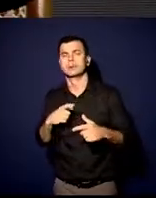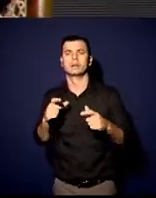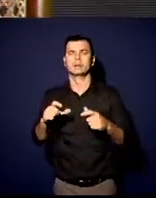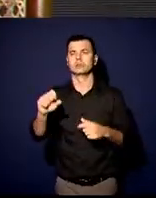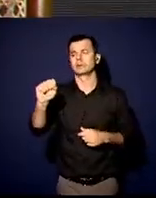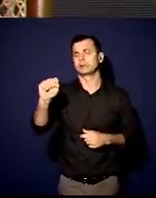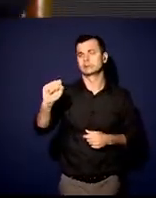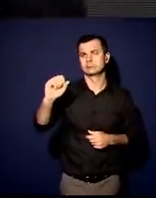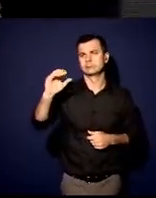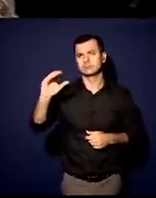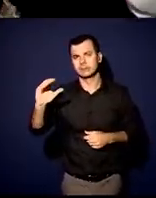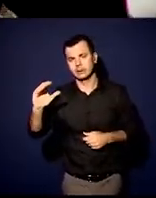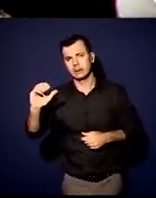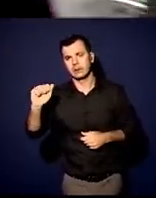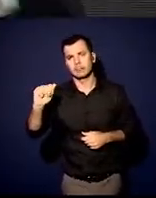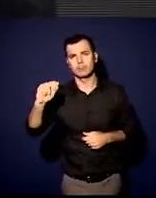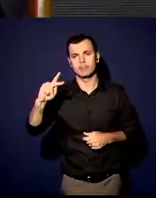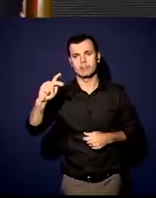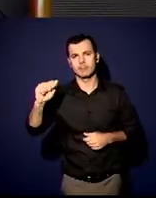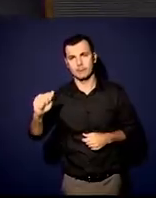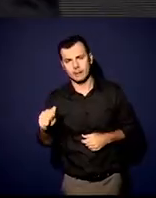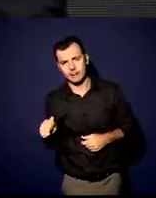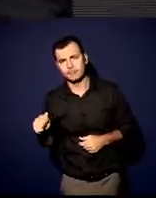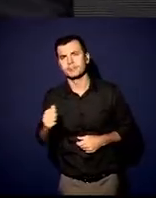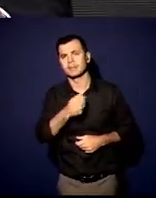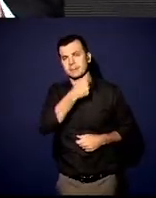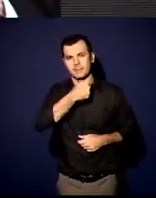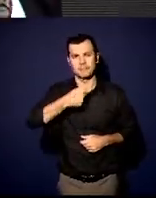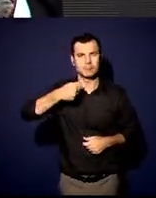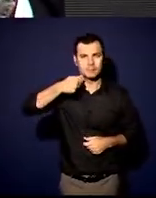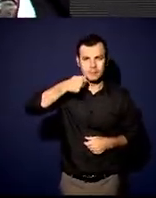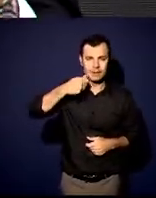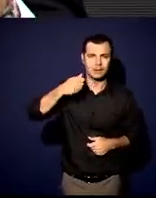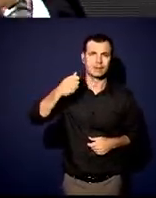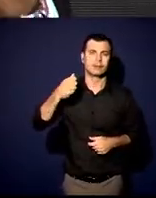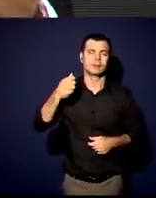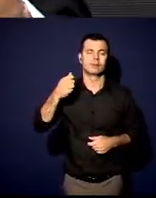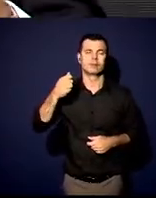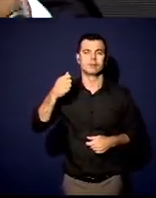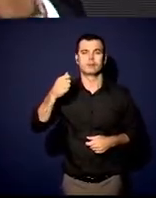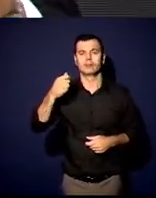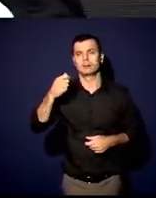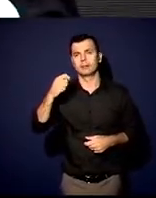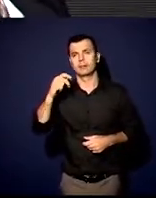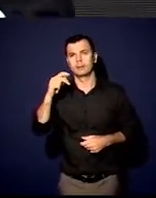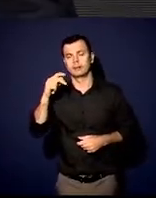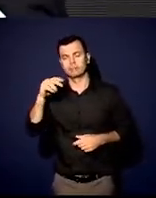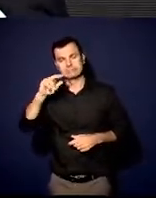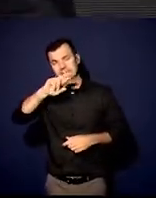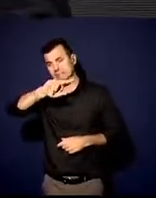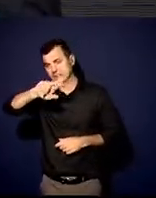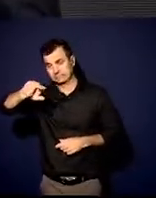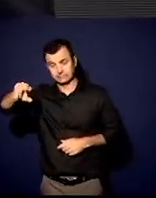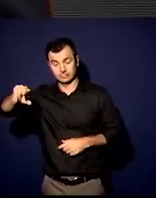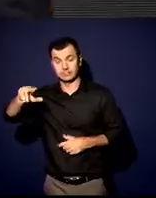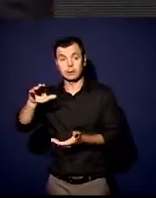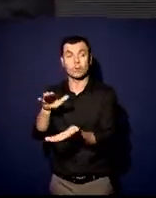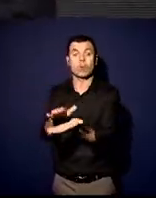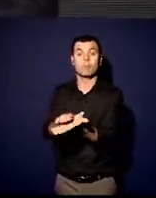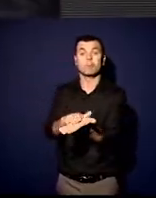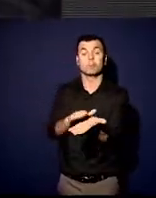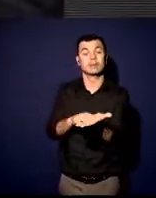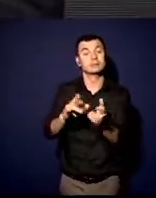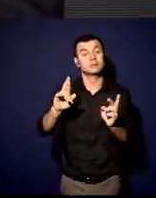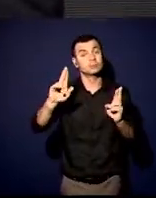do Amapá de Alagoas do Mato Grosso da Paraíba que vem com a cobrança diferente